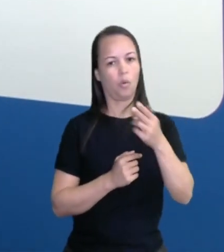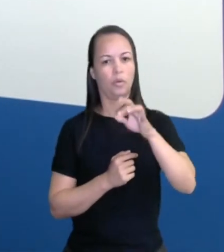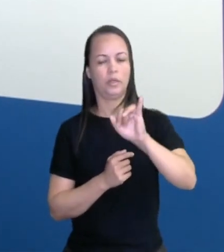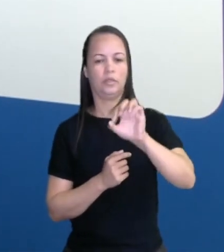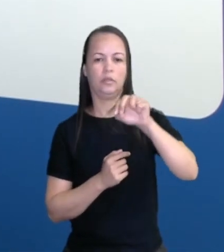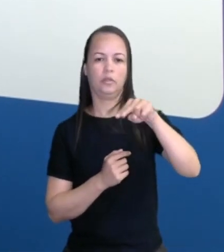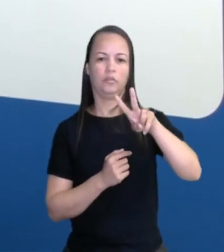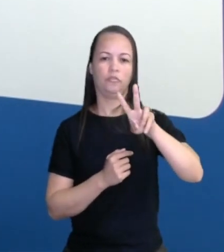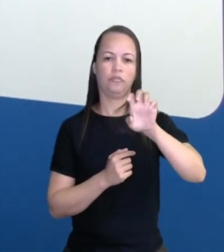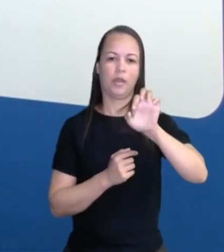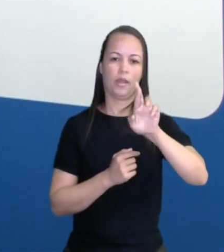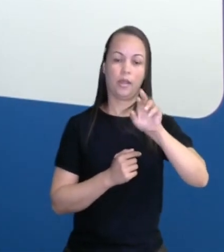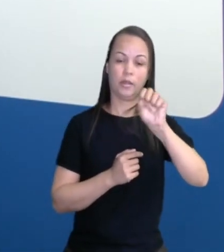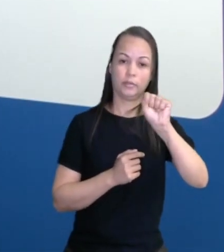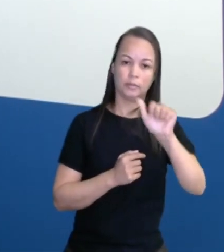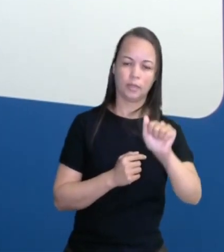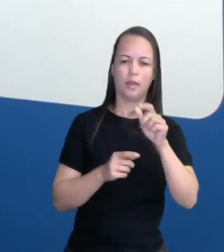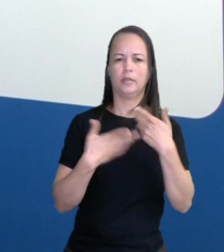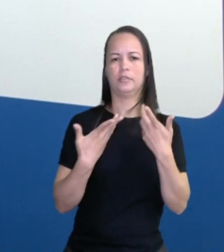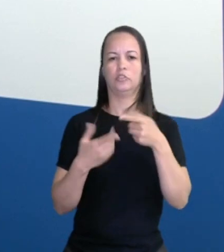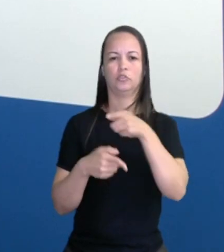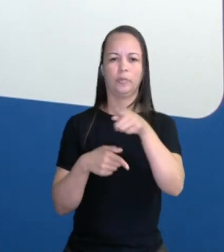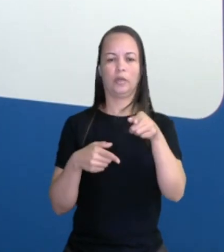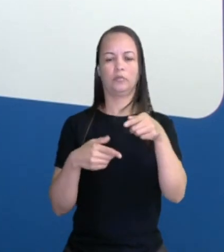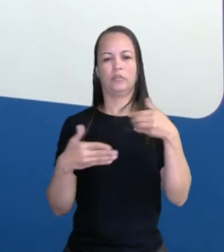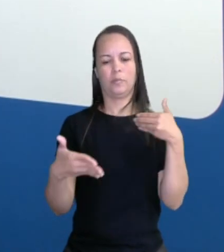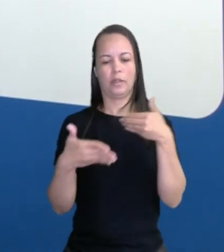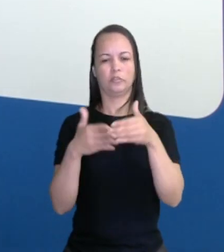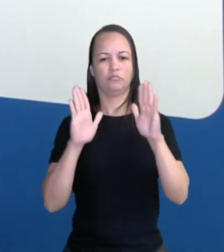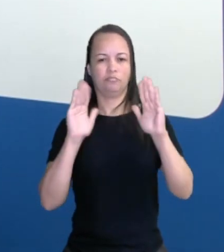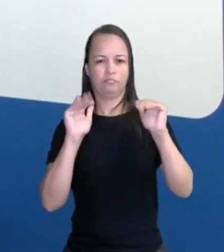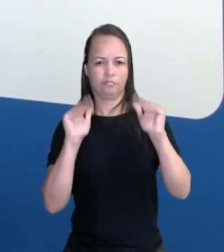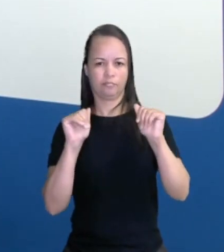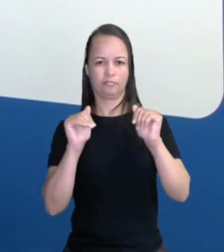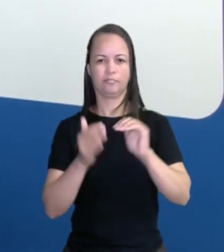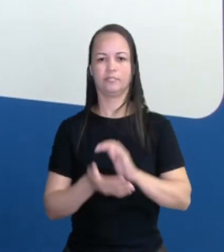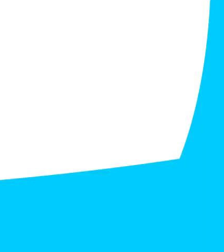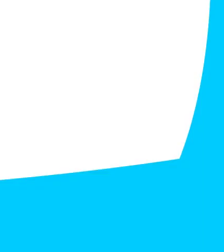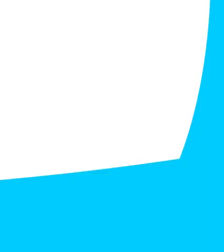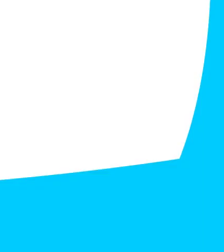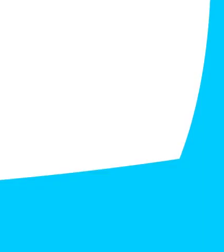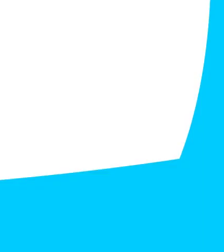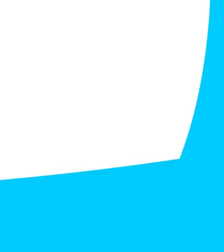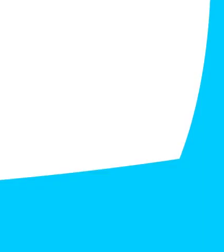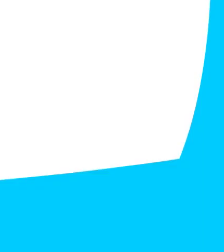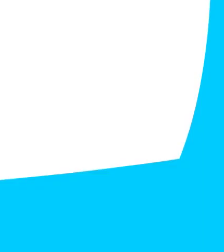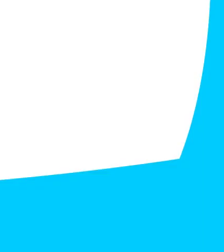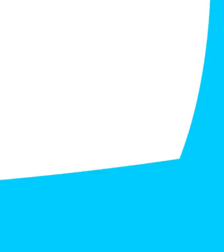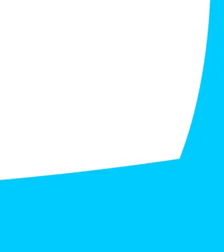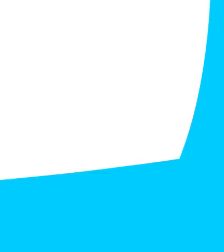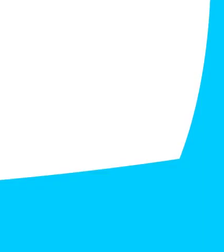estudem, espero que fiquem bem e até a próxima. Tchau, tchau.